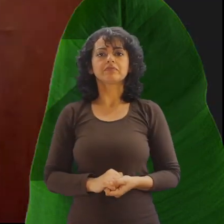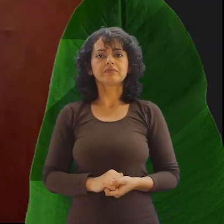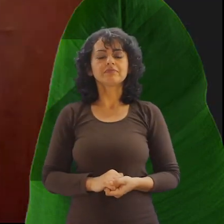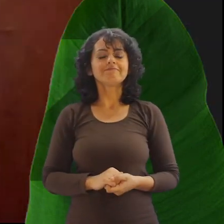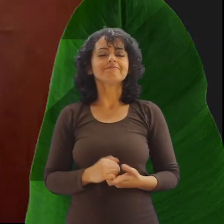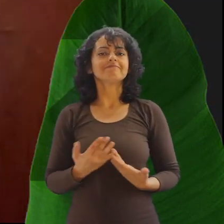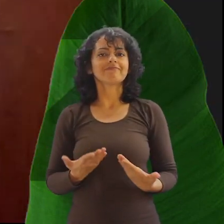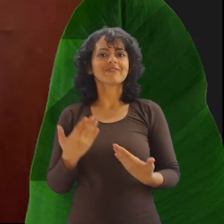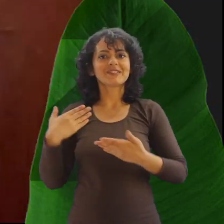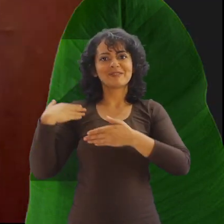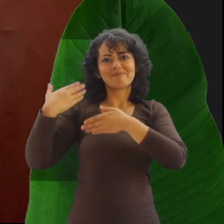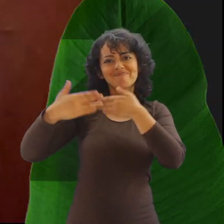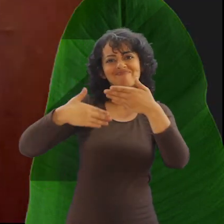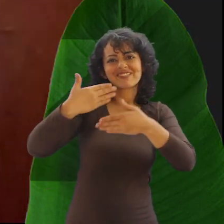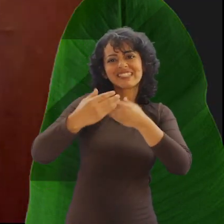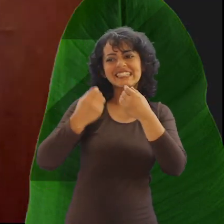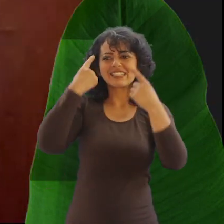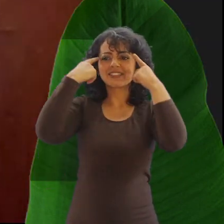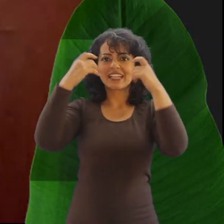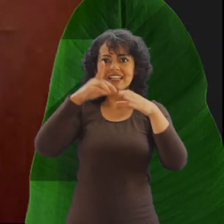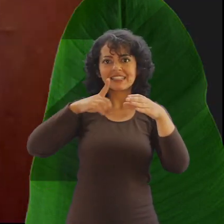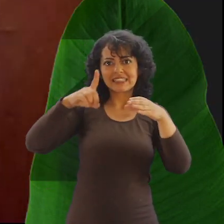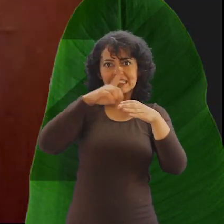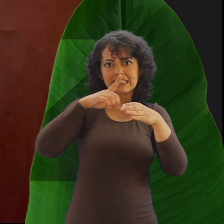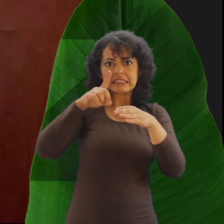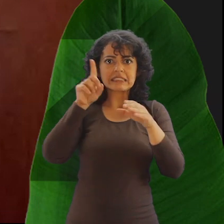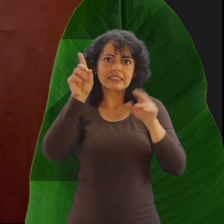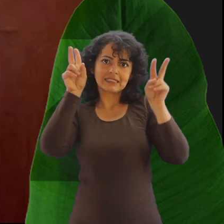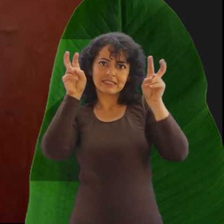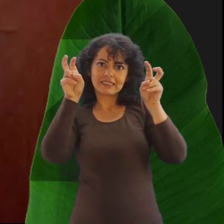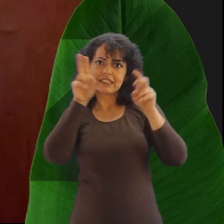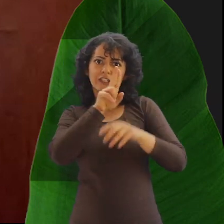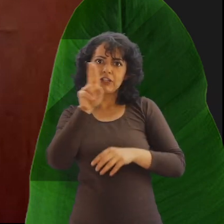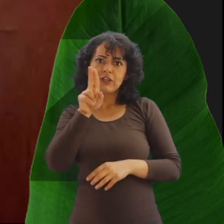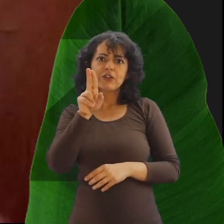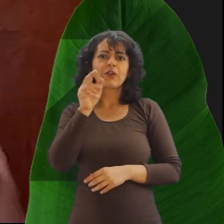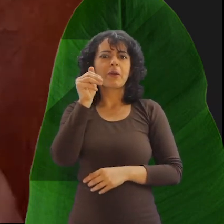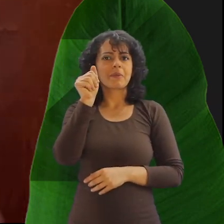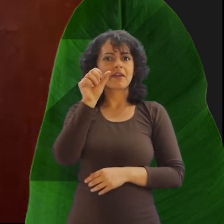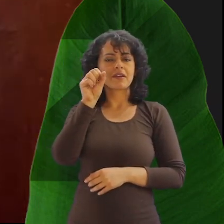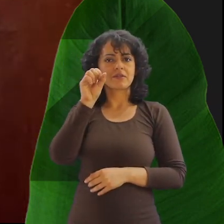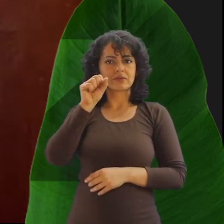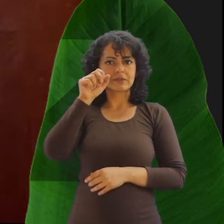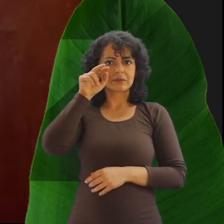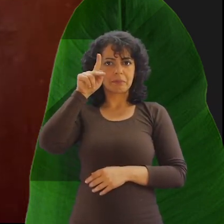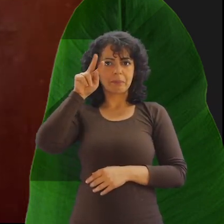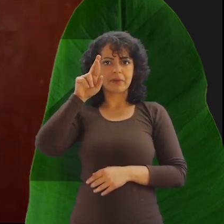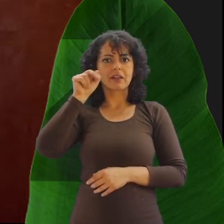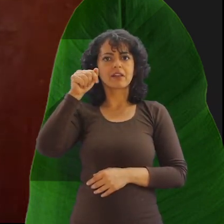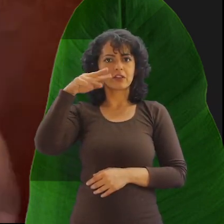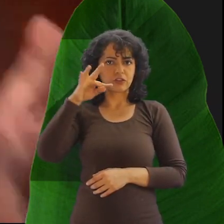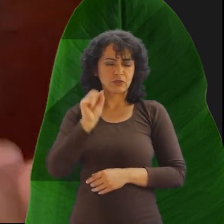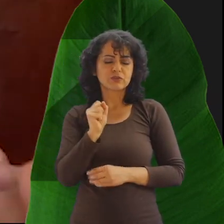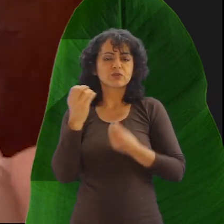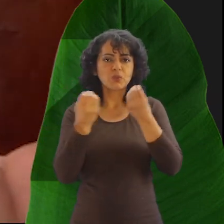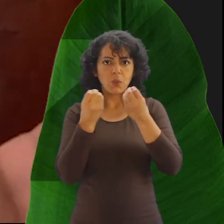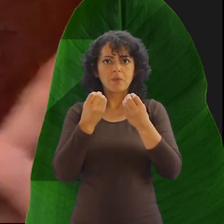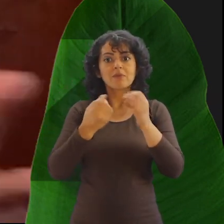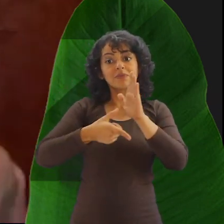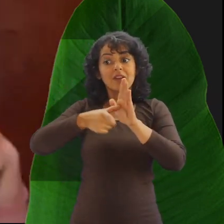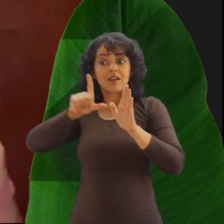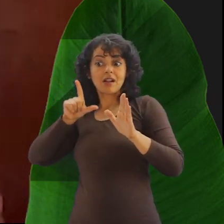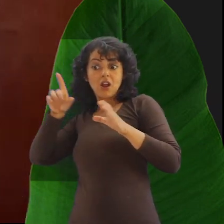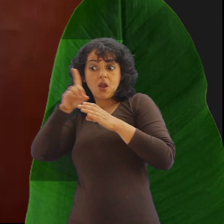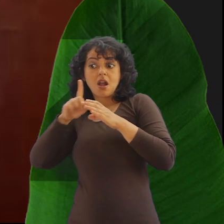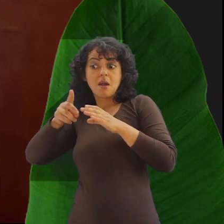processo criativo de Letrux aos Prantos, ele foi muito no intervalo do frisson do climão.